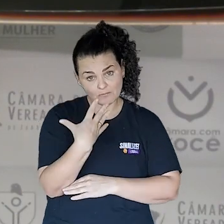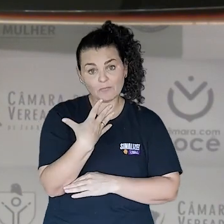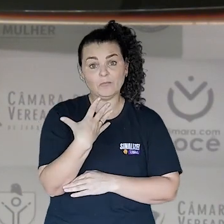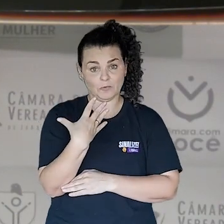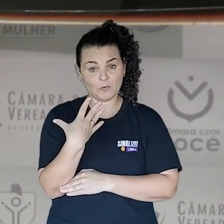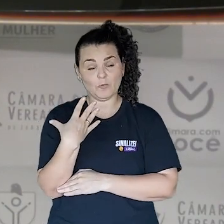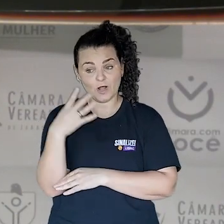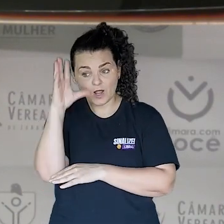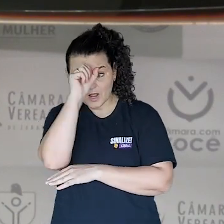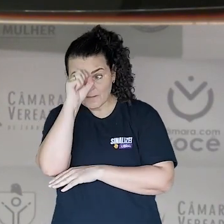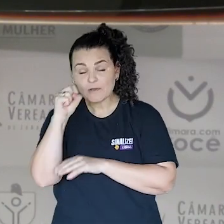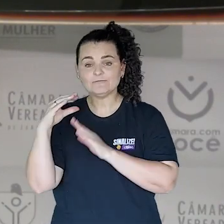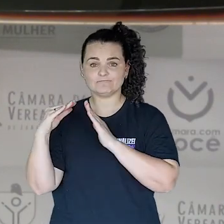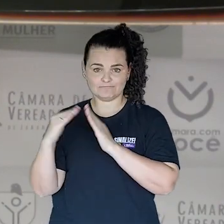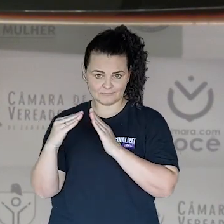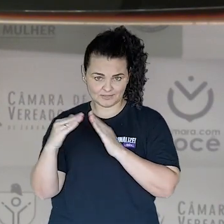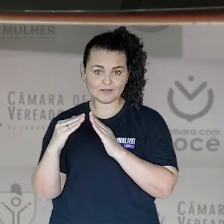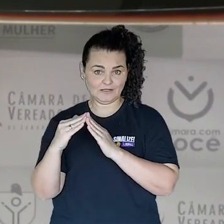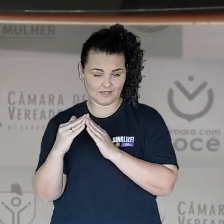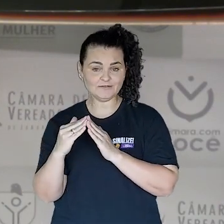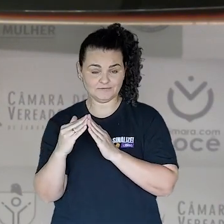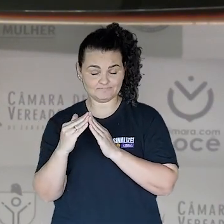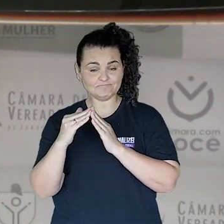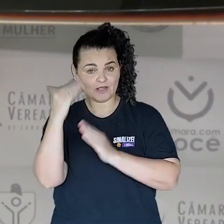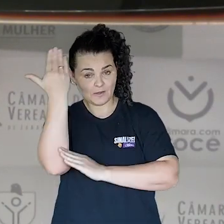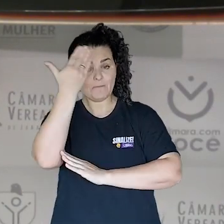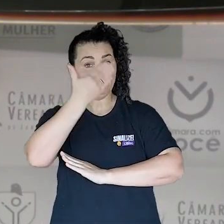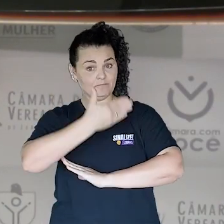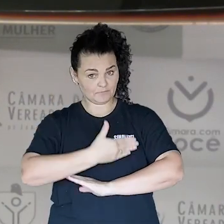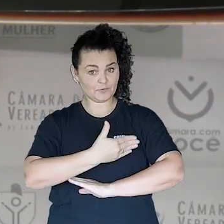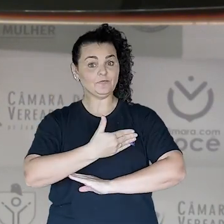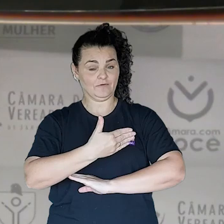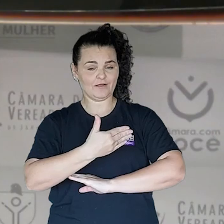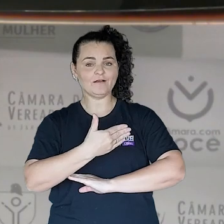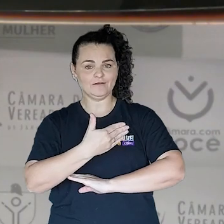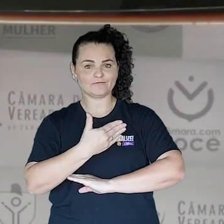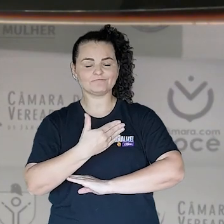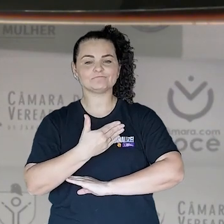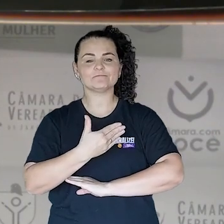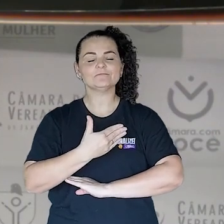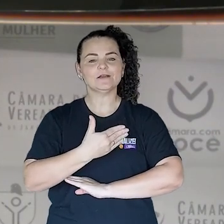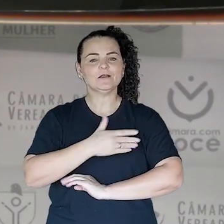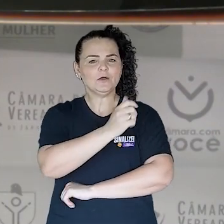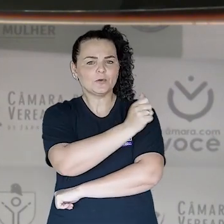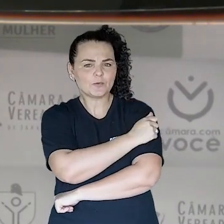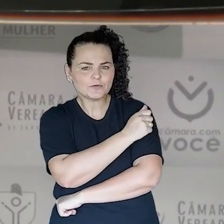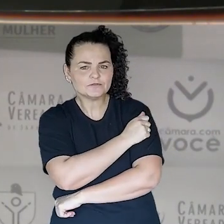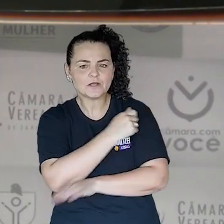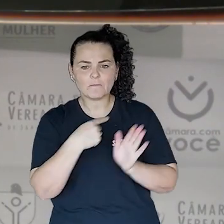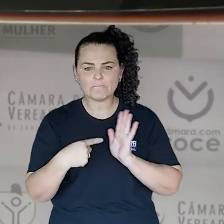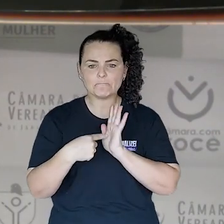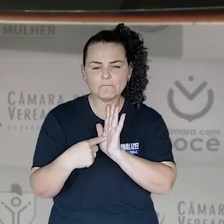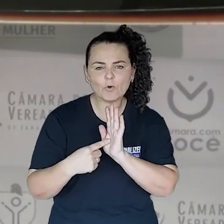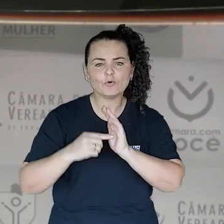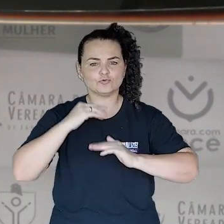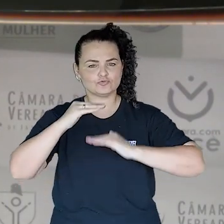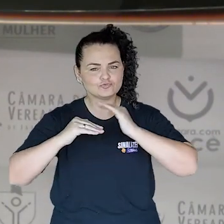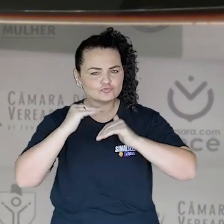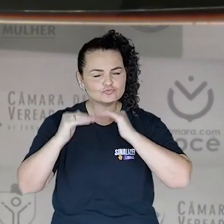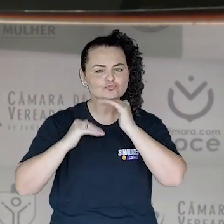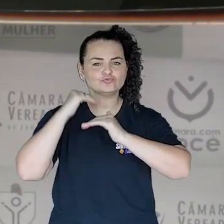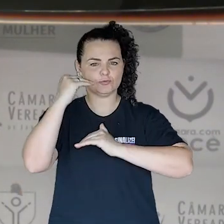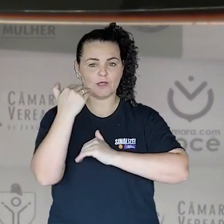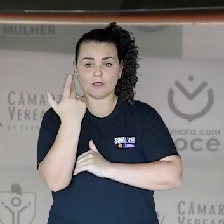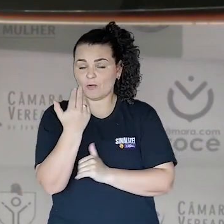positivas com essa modalidade evidenciadas através de exames rigorosos Nos quais os alunos demonstram desempenho